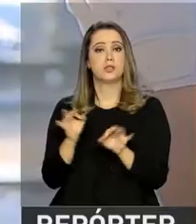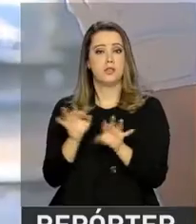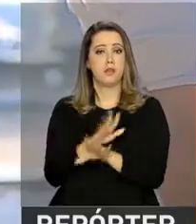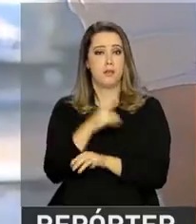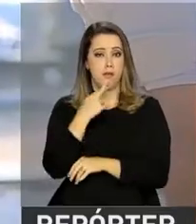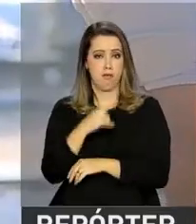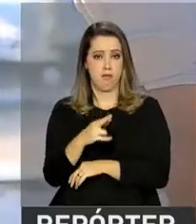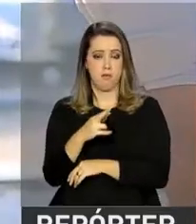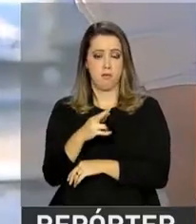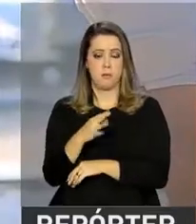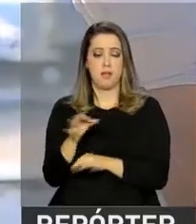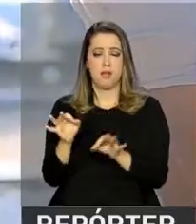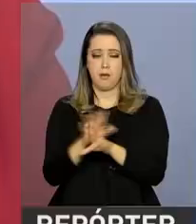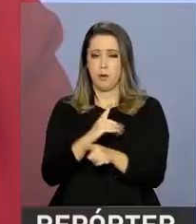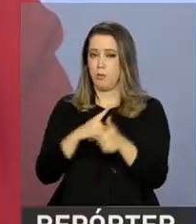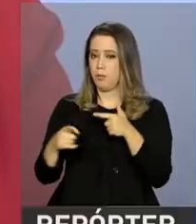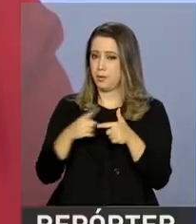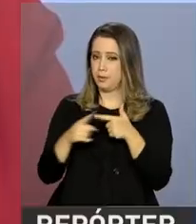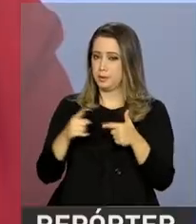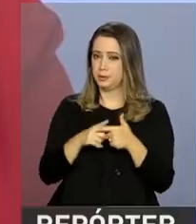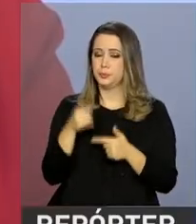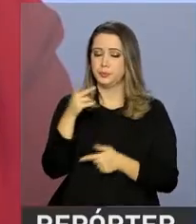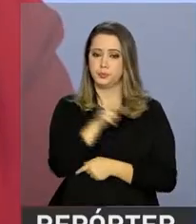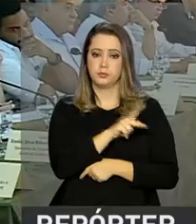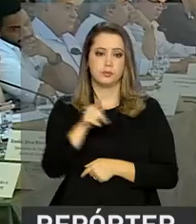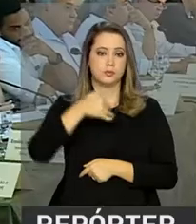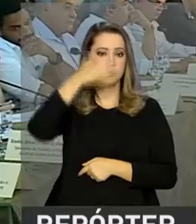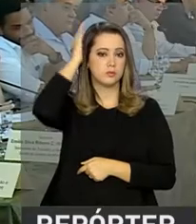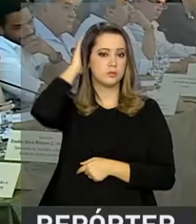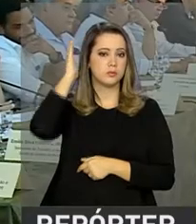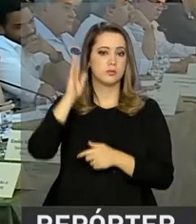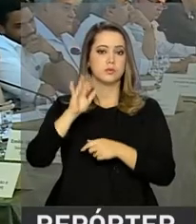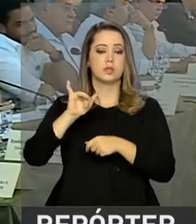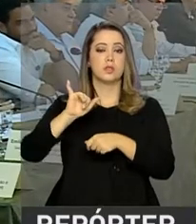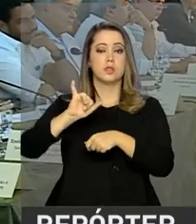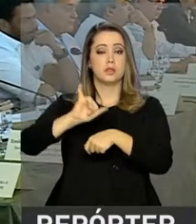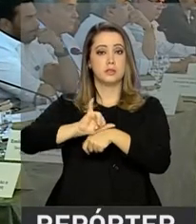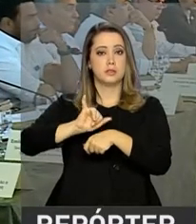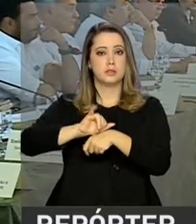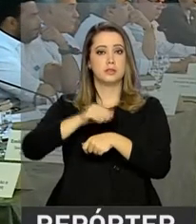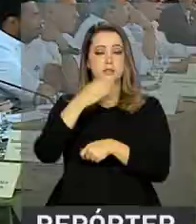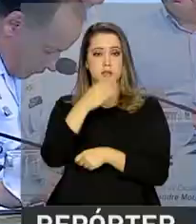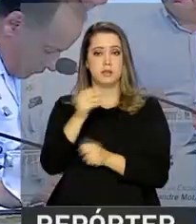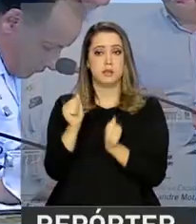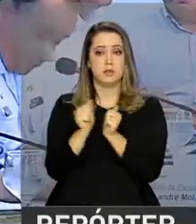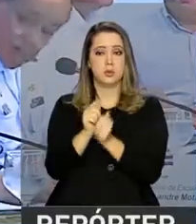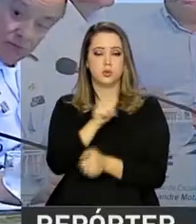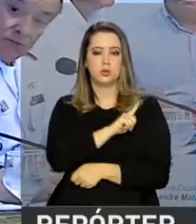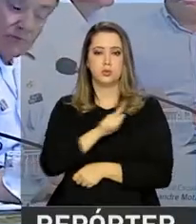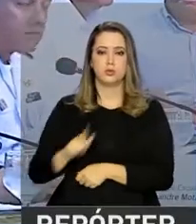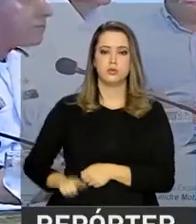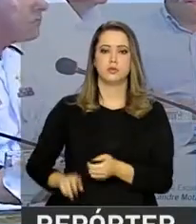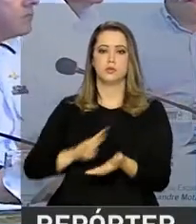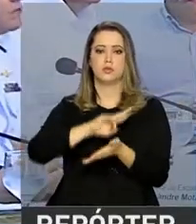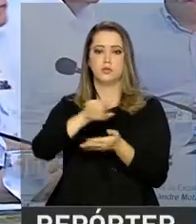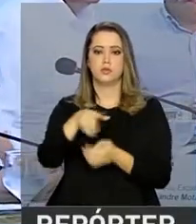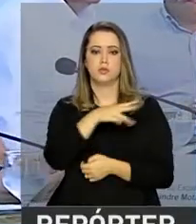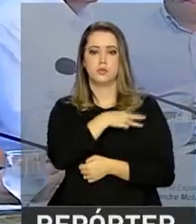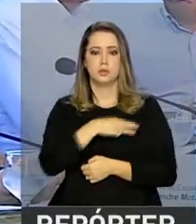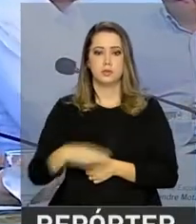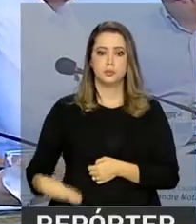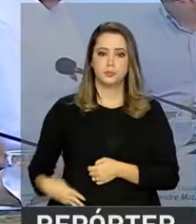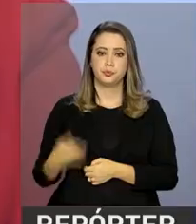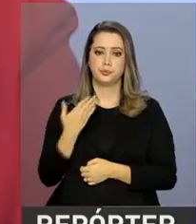dos venezuelanos no brasil o presidente esteve em boa vista para se reunir com a governadora do estado ministros senadores e